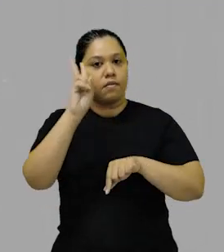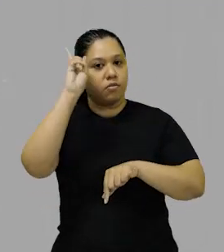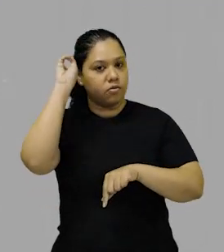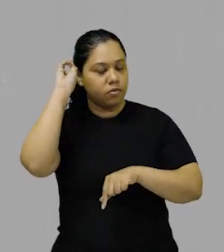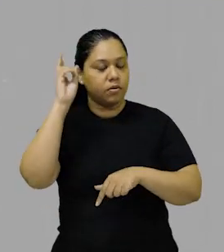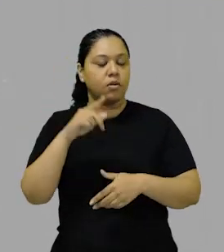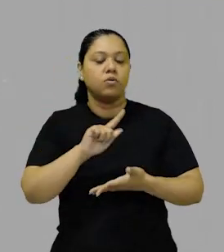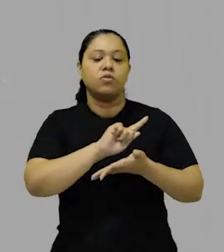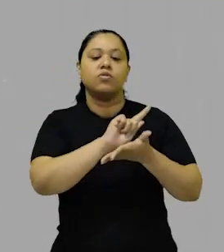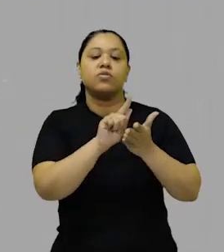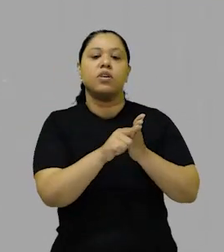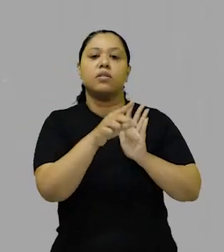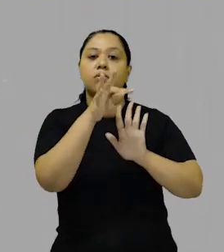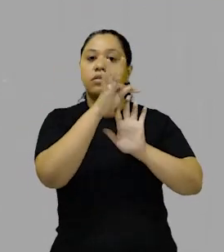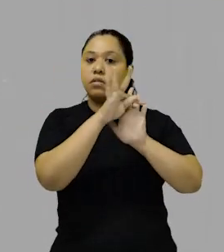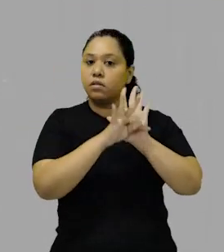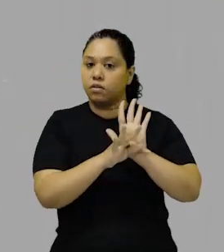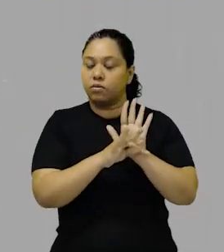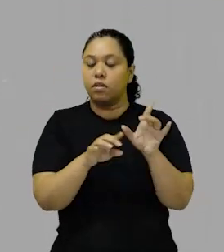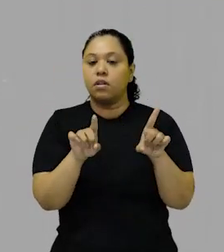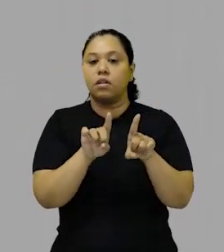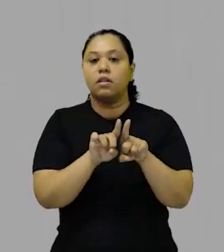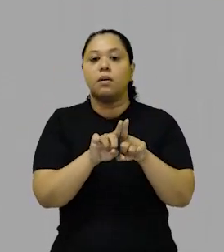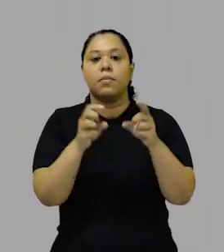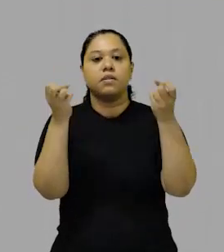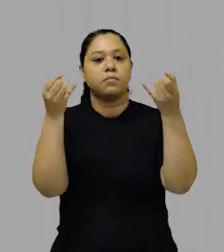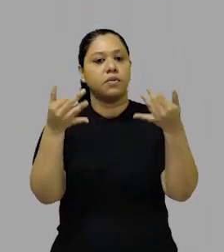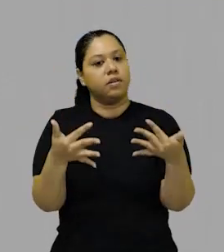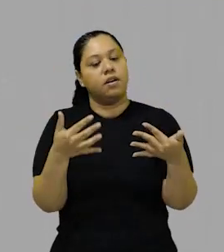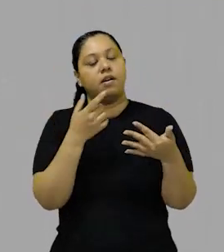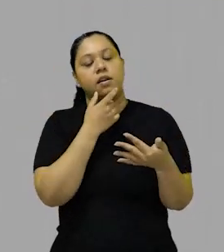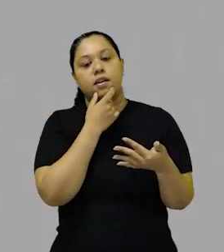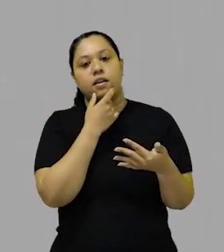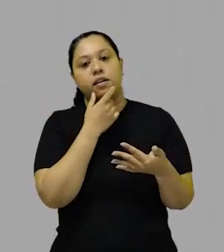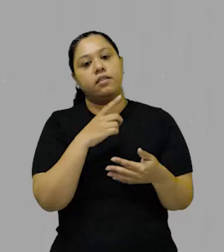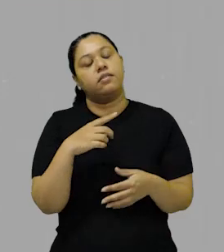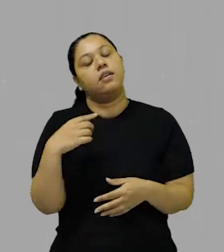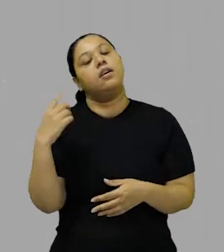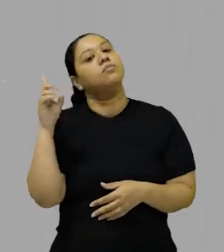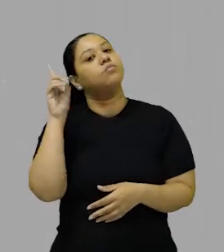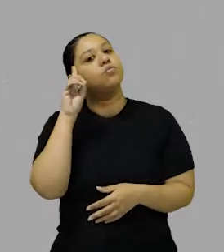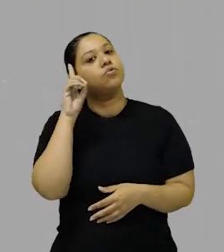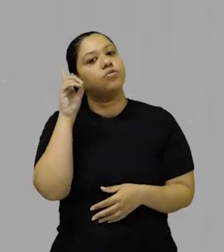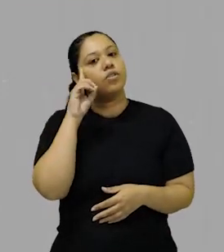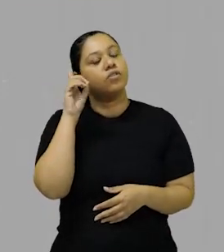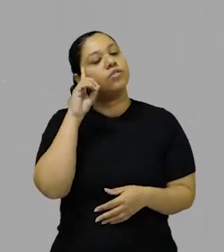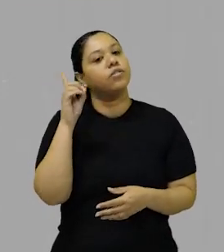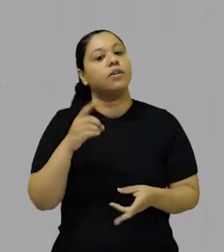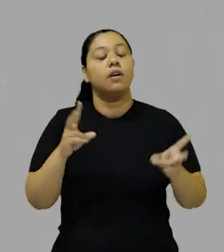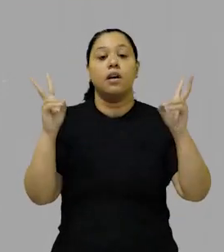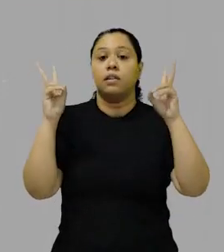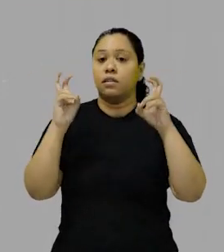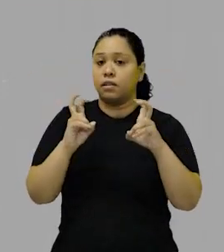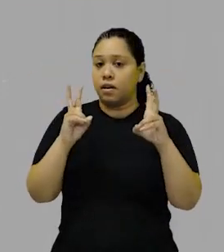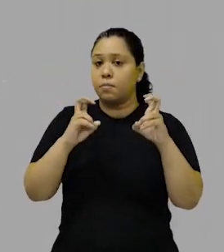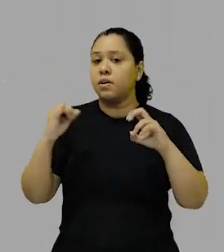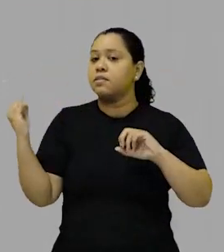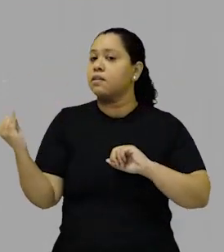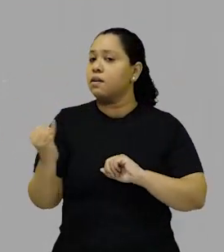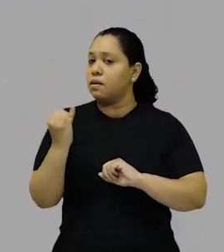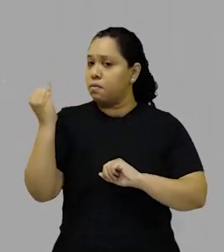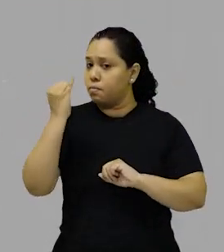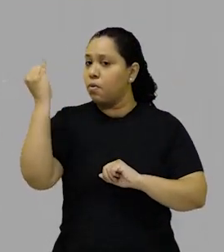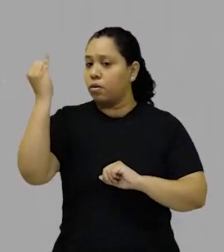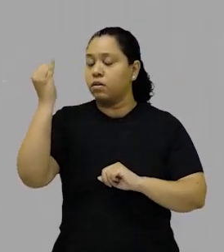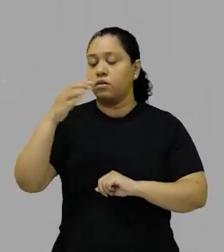gêneros textuais, nós vamos abordar um pouquinho sobre o inglês do nosso dia a dia, que são assuntos relevantes para o